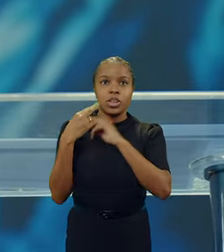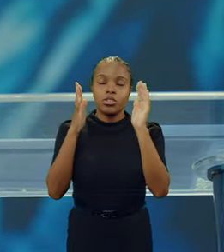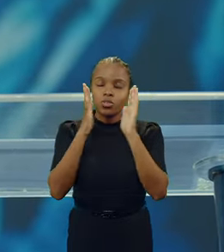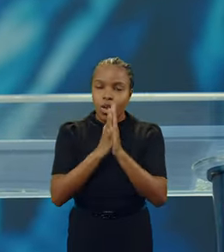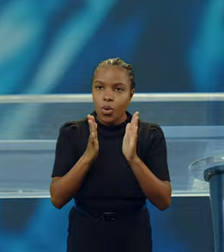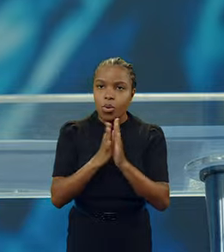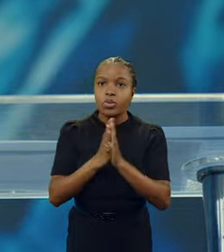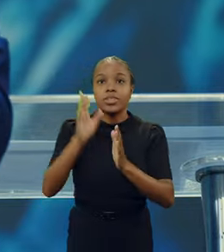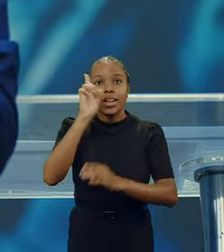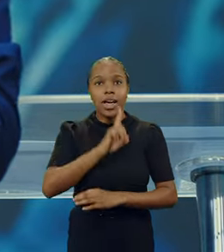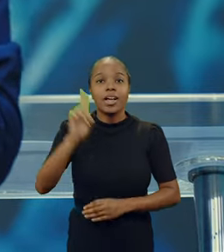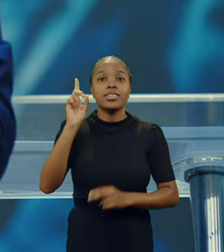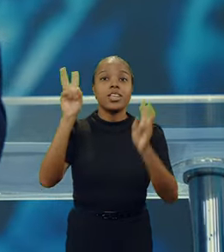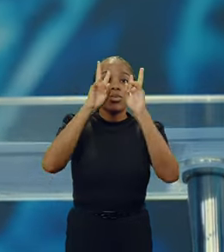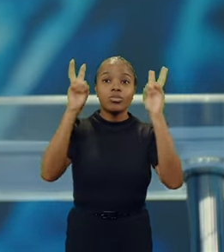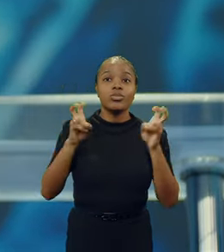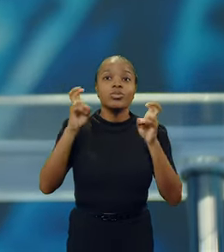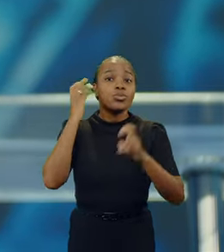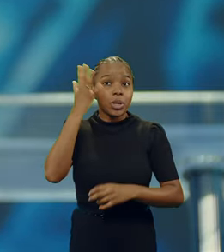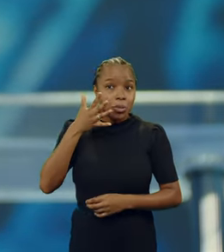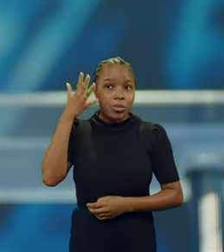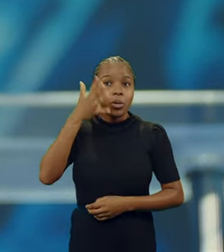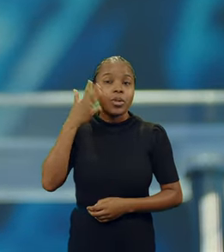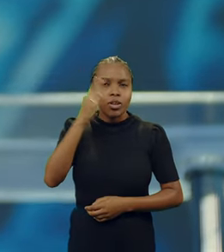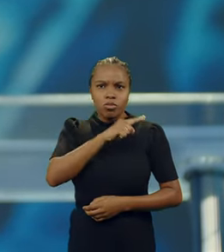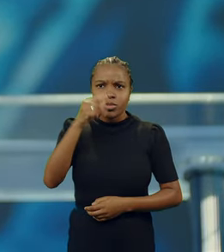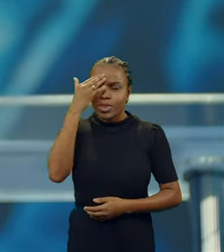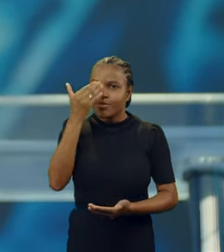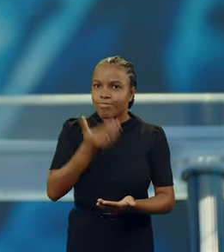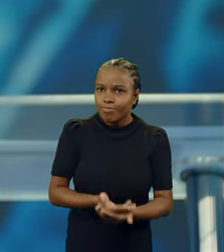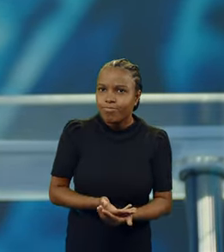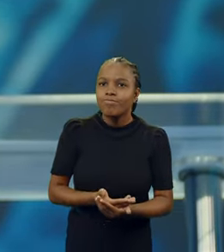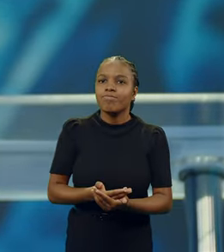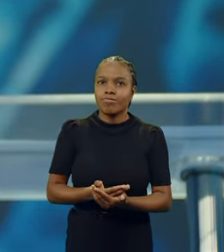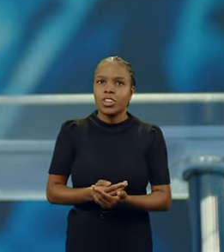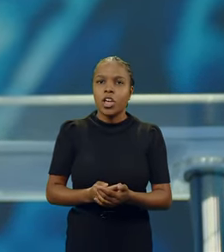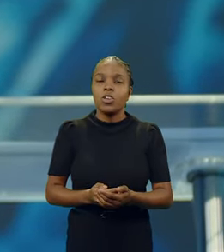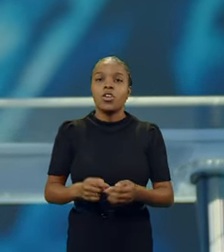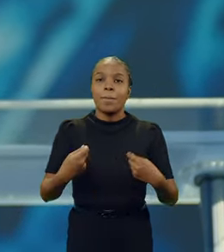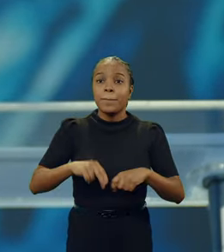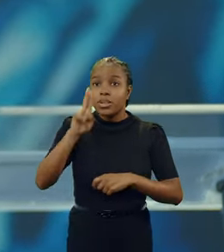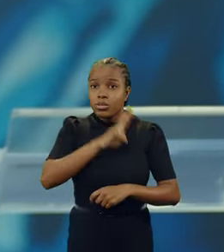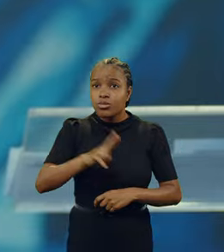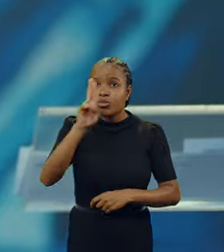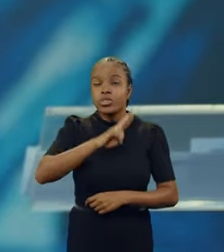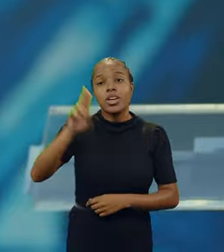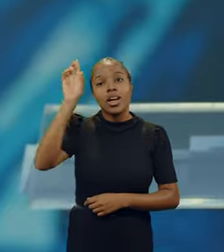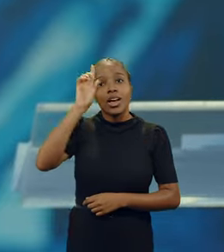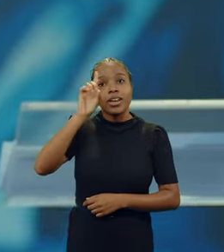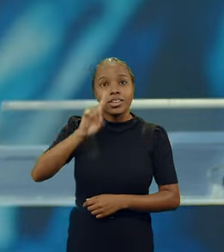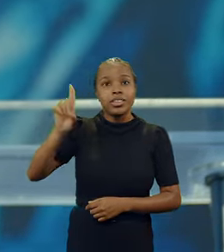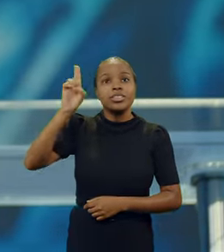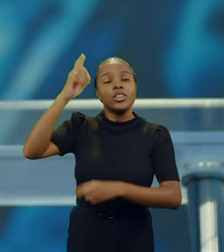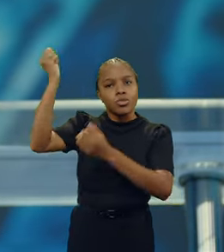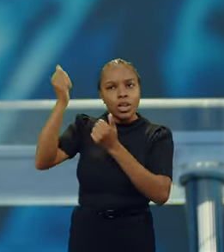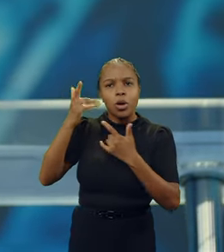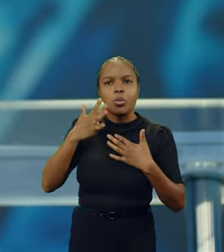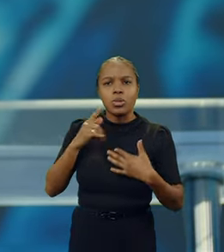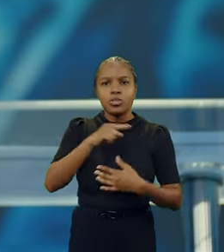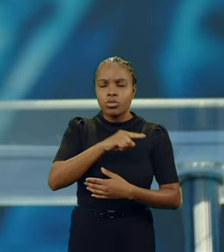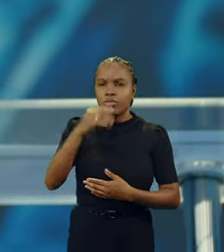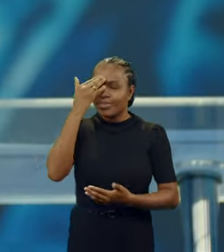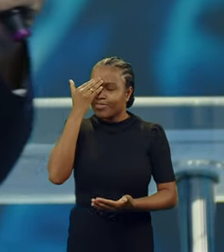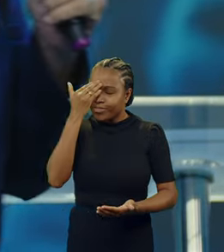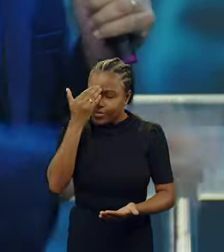tratado. Quem crê que a fé é o que Deus requer para cumprir o que ele prometeu, dizendo: crê no Senhor